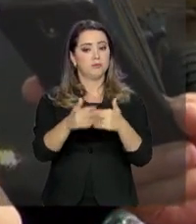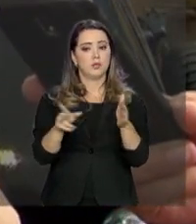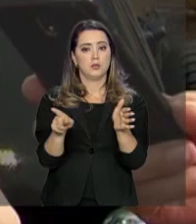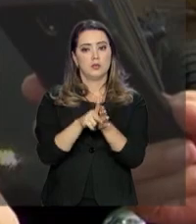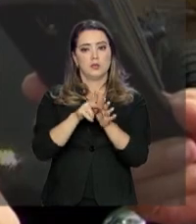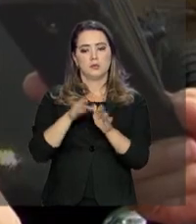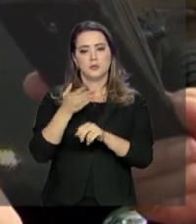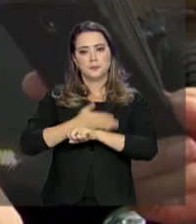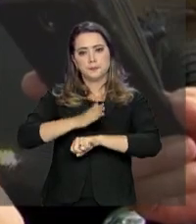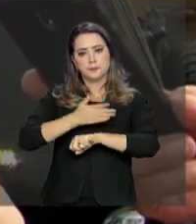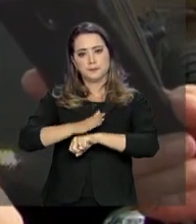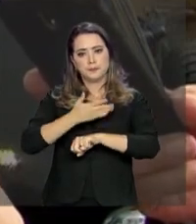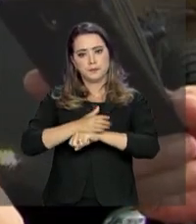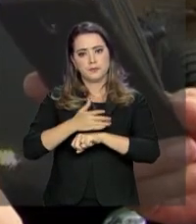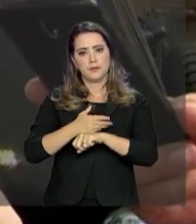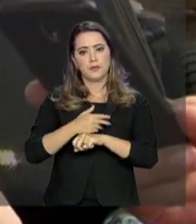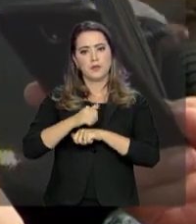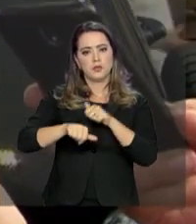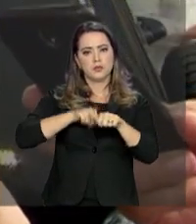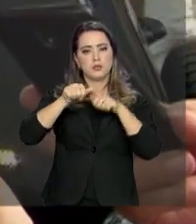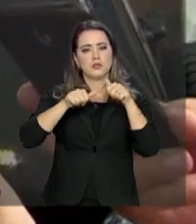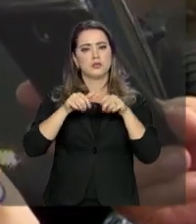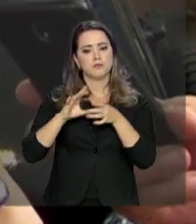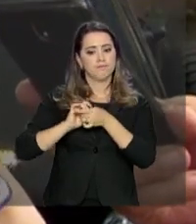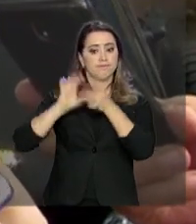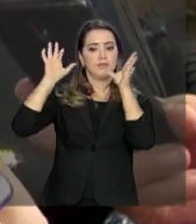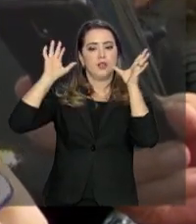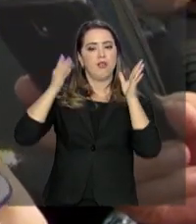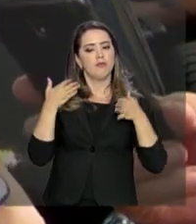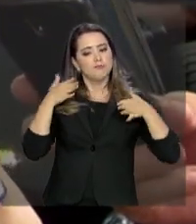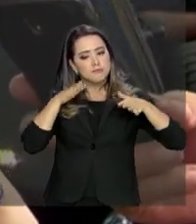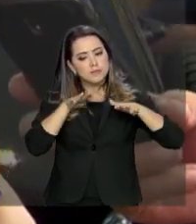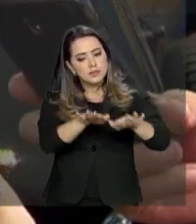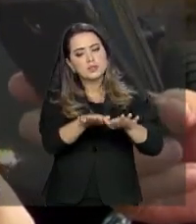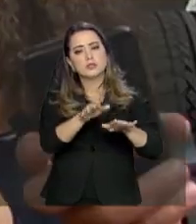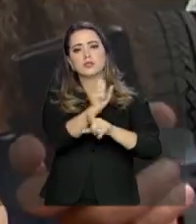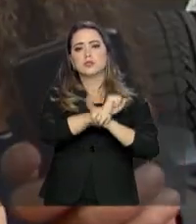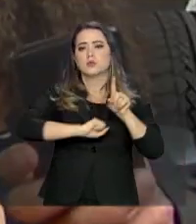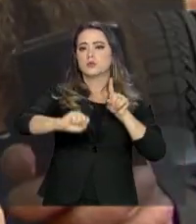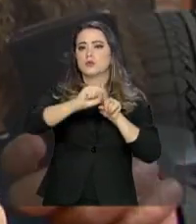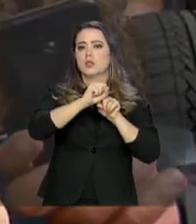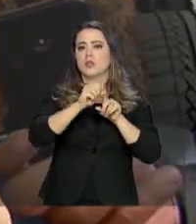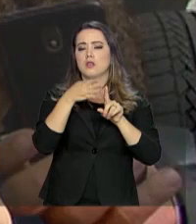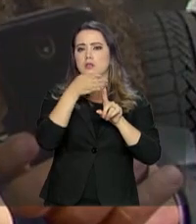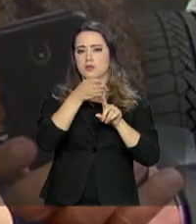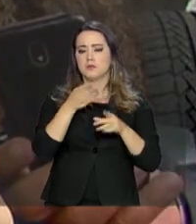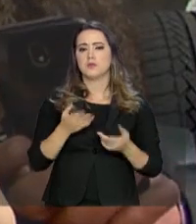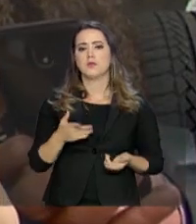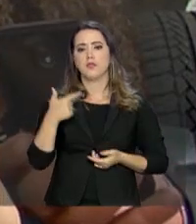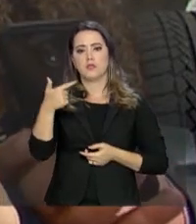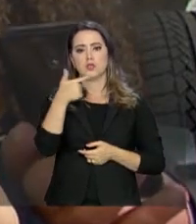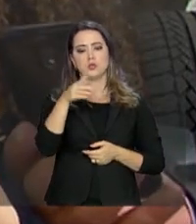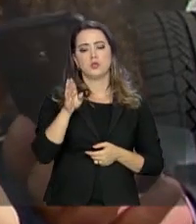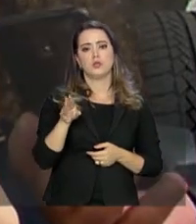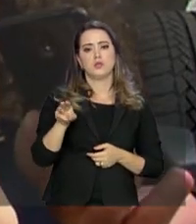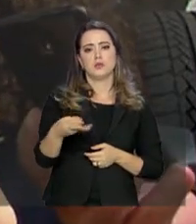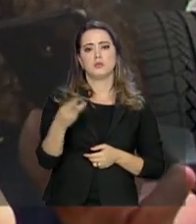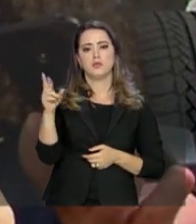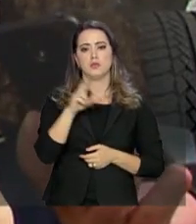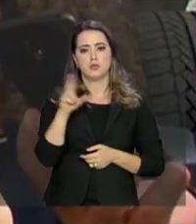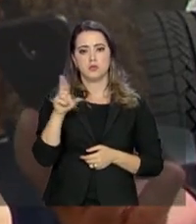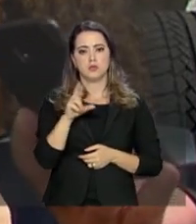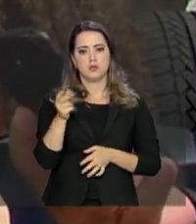suas capacidades, se tornarem autônomos e se inserirem na sociedade. São 22 milhões que nós estamos colocando do